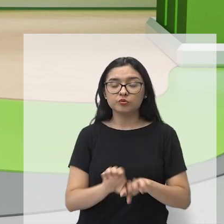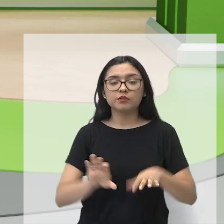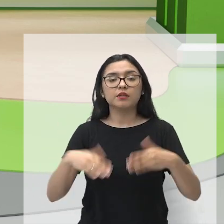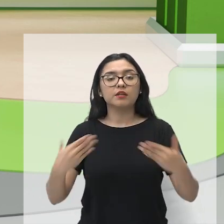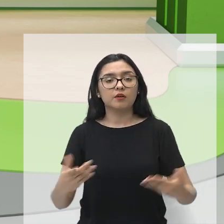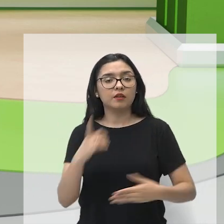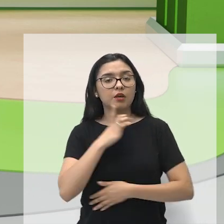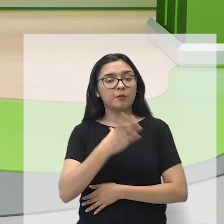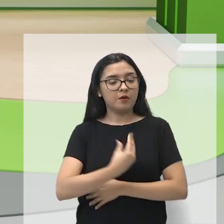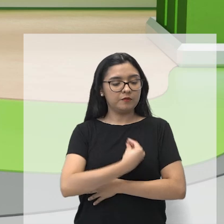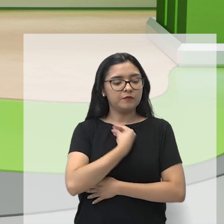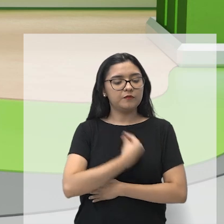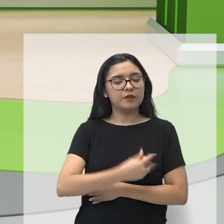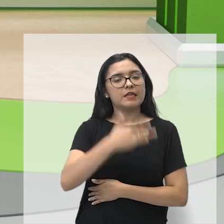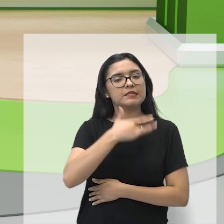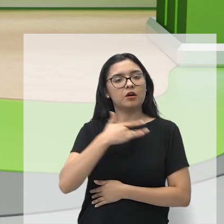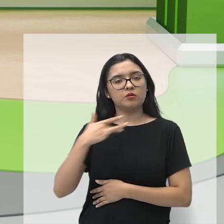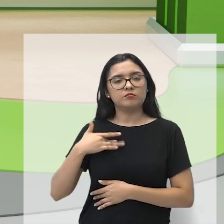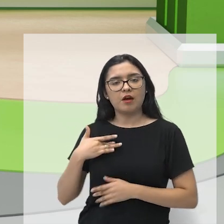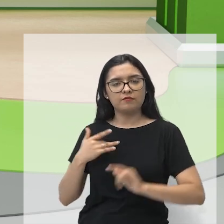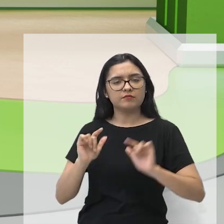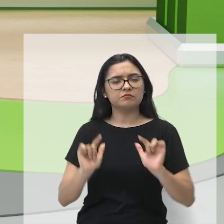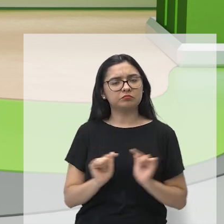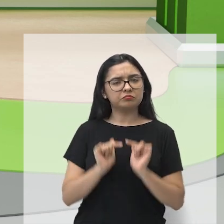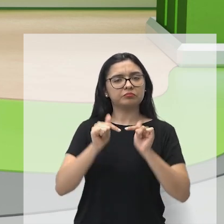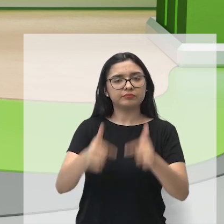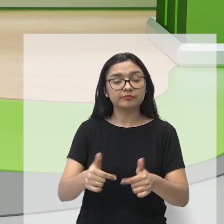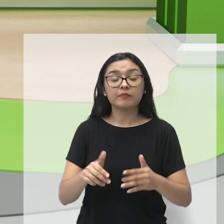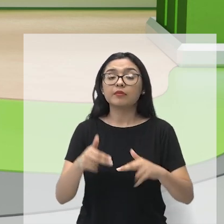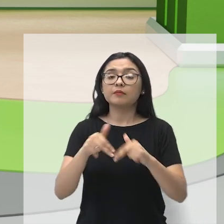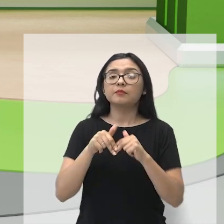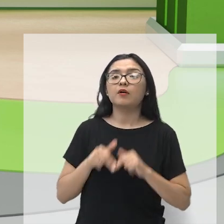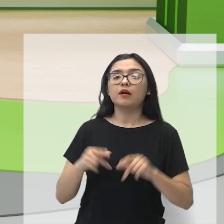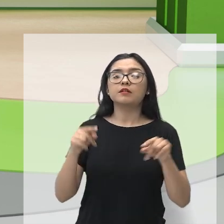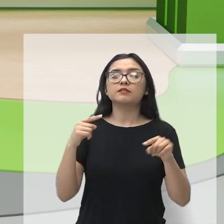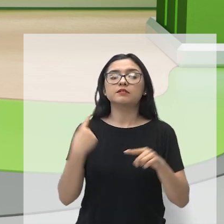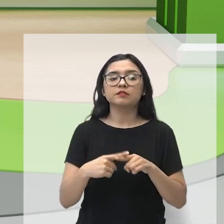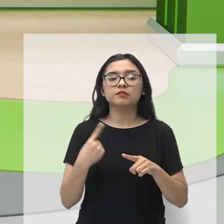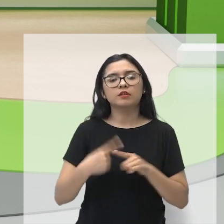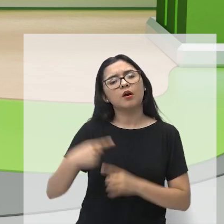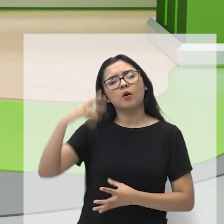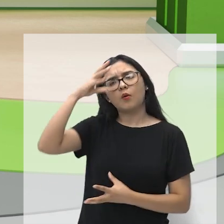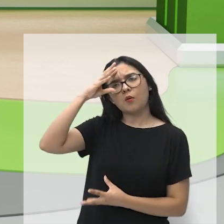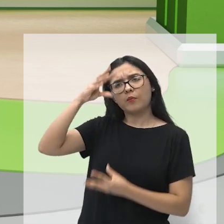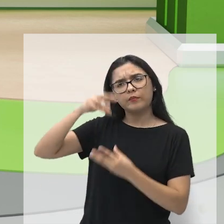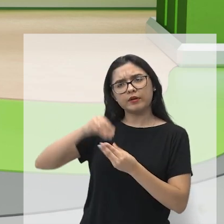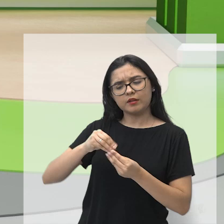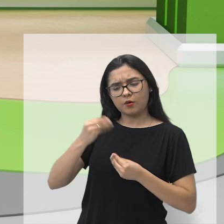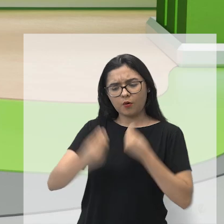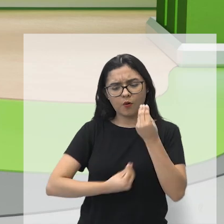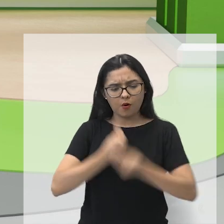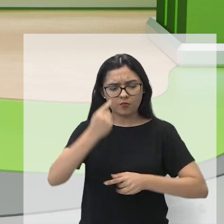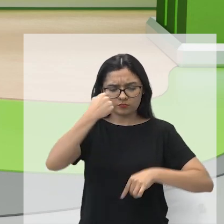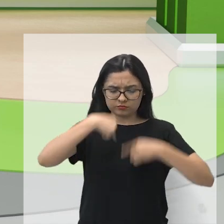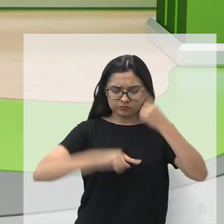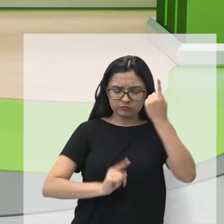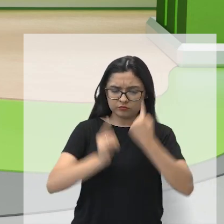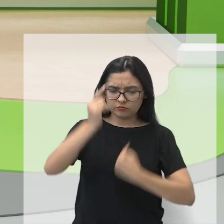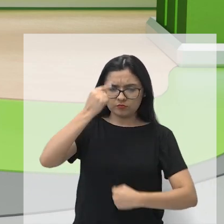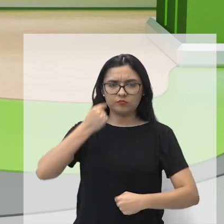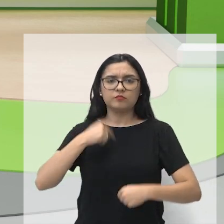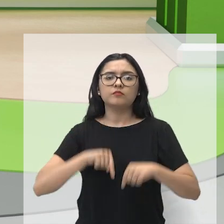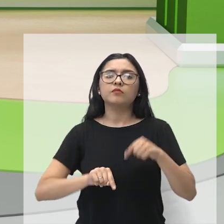vida saudável e ativa, pois compreender, né, esses sistemas permite